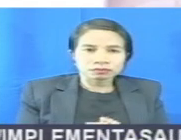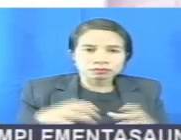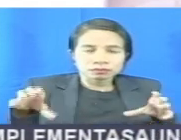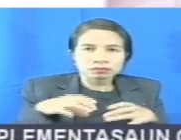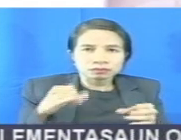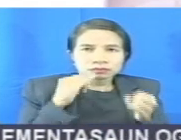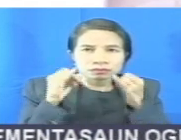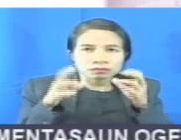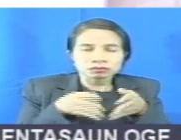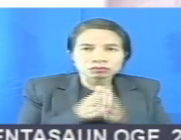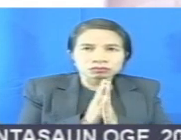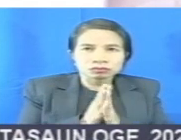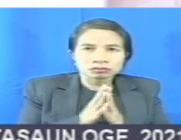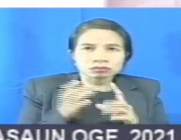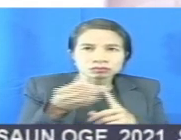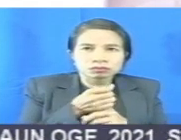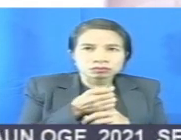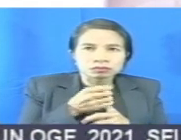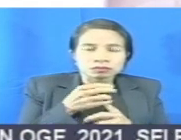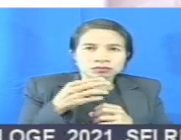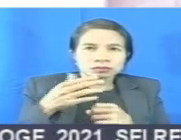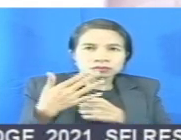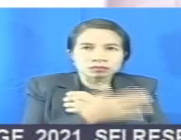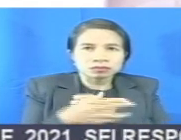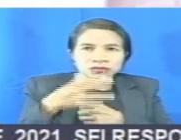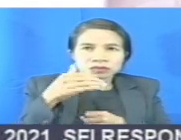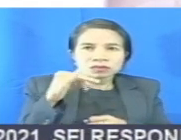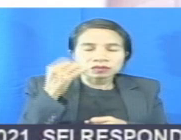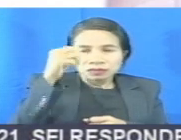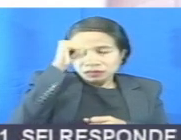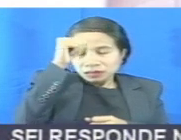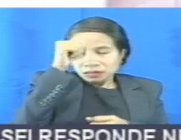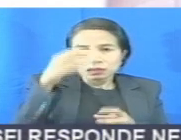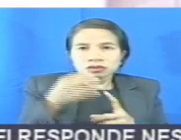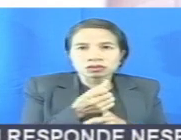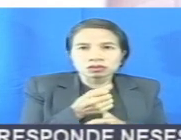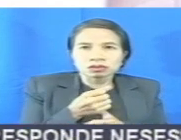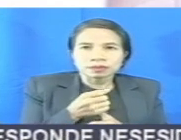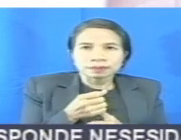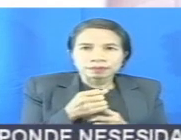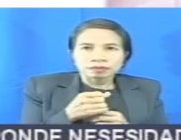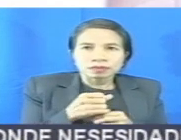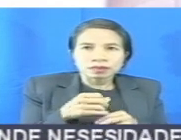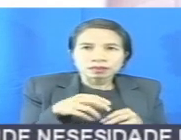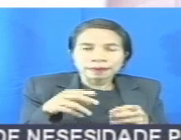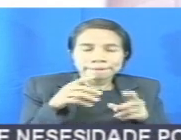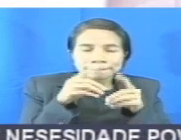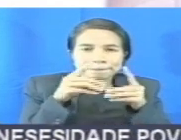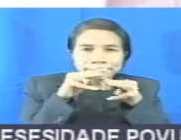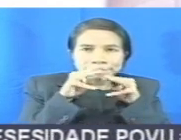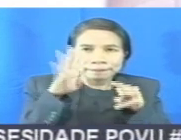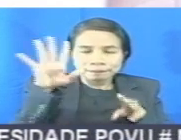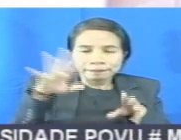Serviço de Investigação Criminal captura indiano Ida, também sob o visado, com dimensão 4.5 metros, na